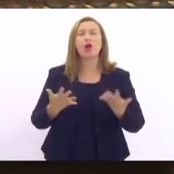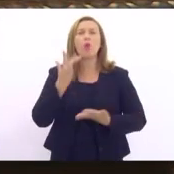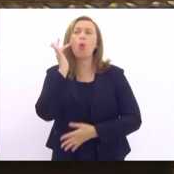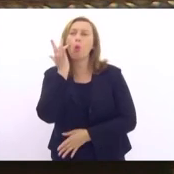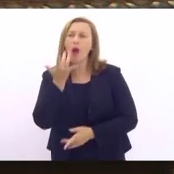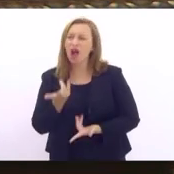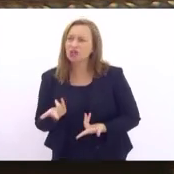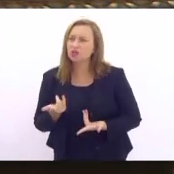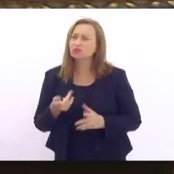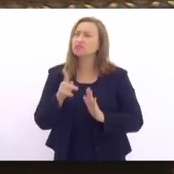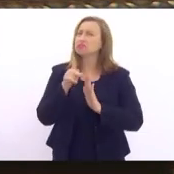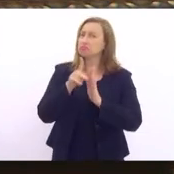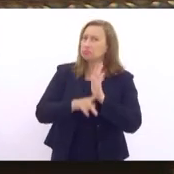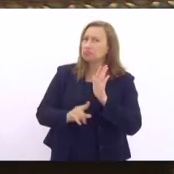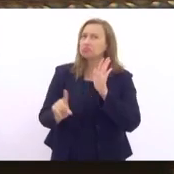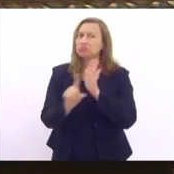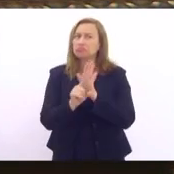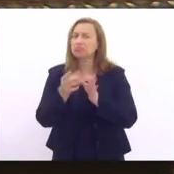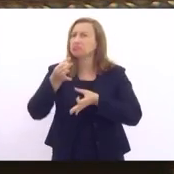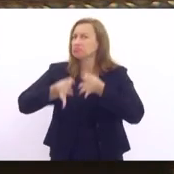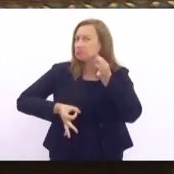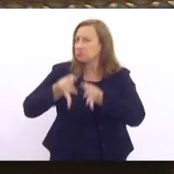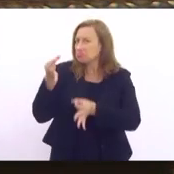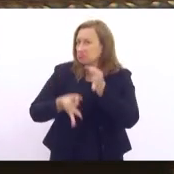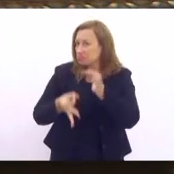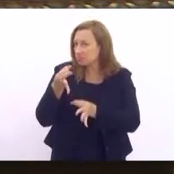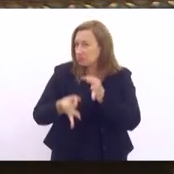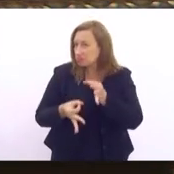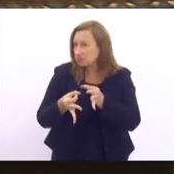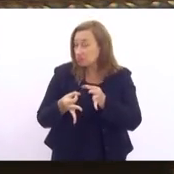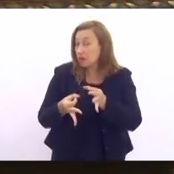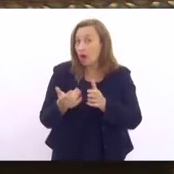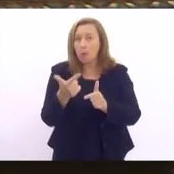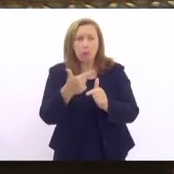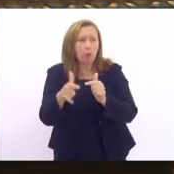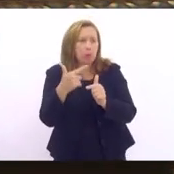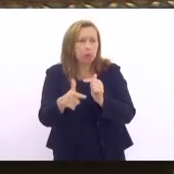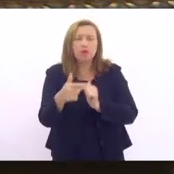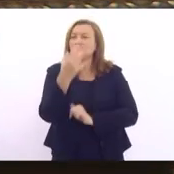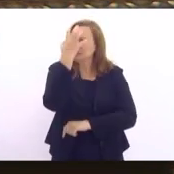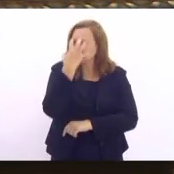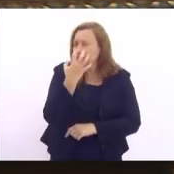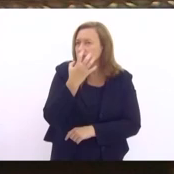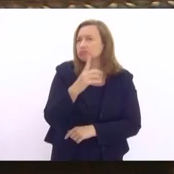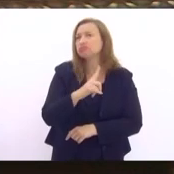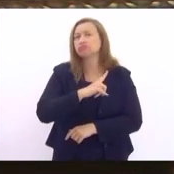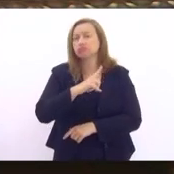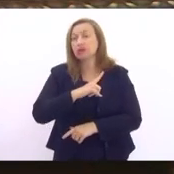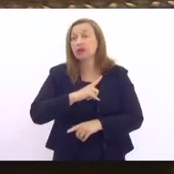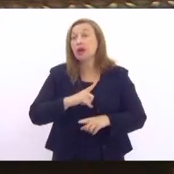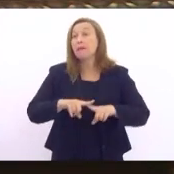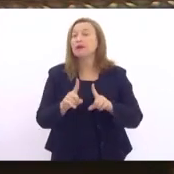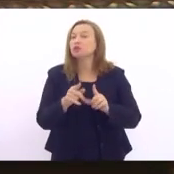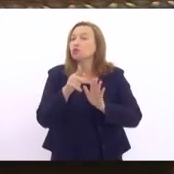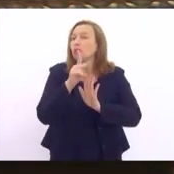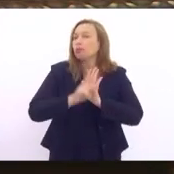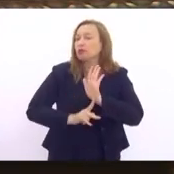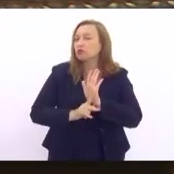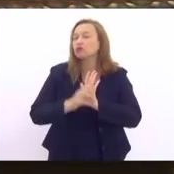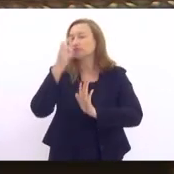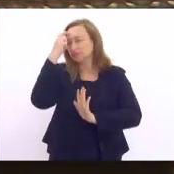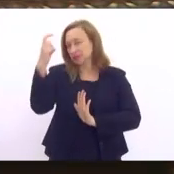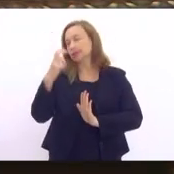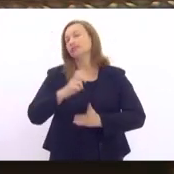justo, ataca um problema gravíssimo e um projeto inteligente. E, além do mais,